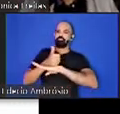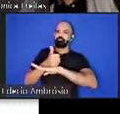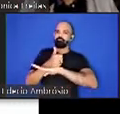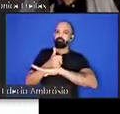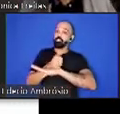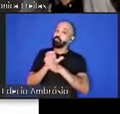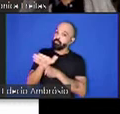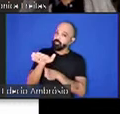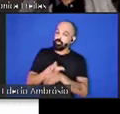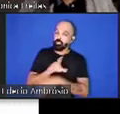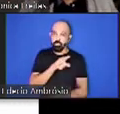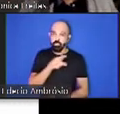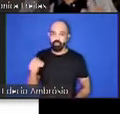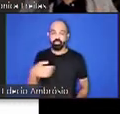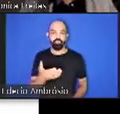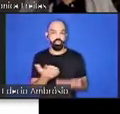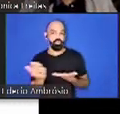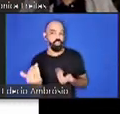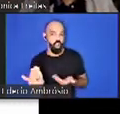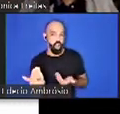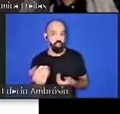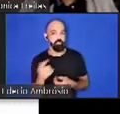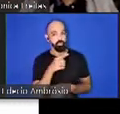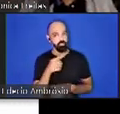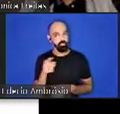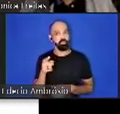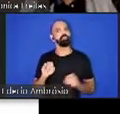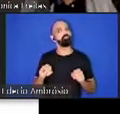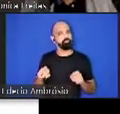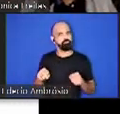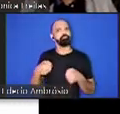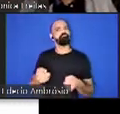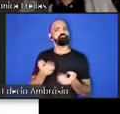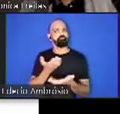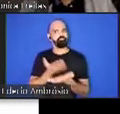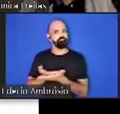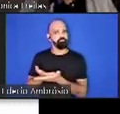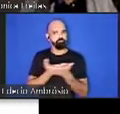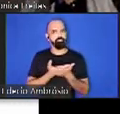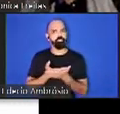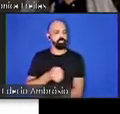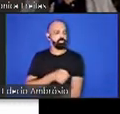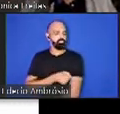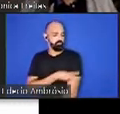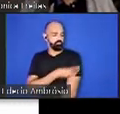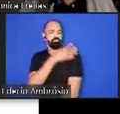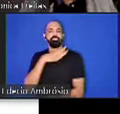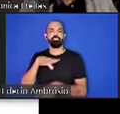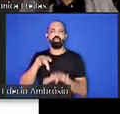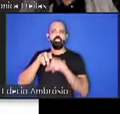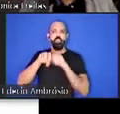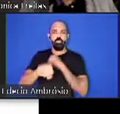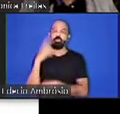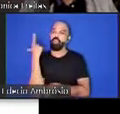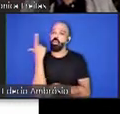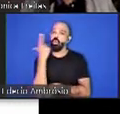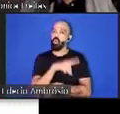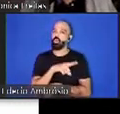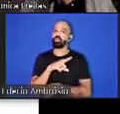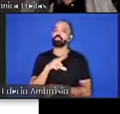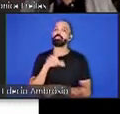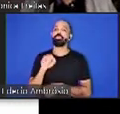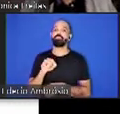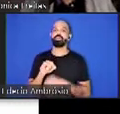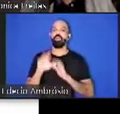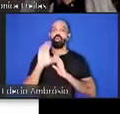os mais novinhos, né, para se dedicarem bastante ao longo de toda a sua formação, para conseguirem ter um currículo